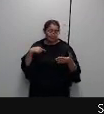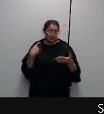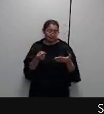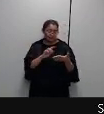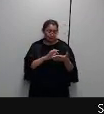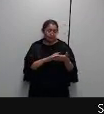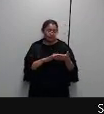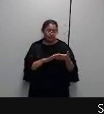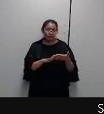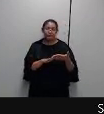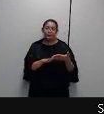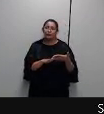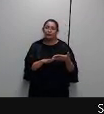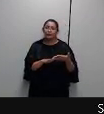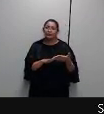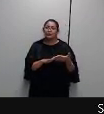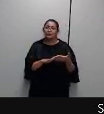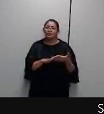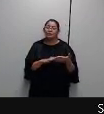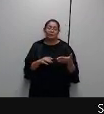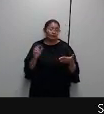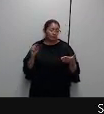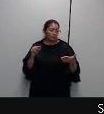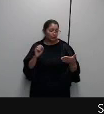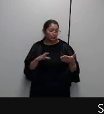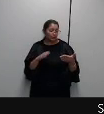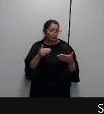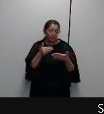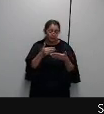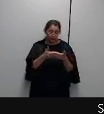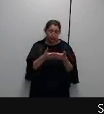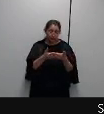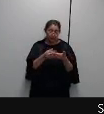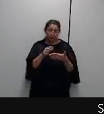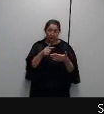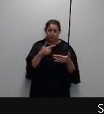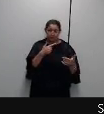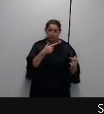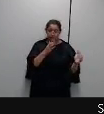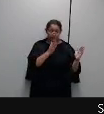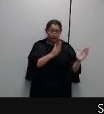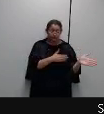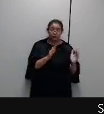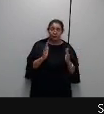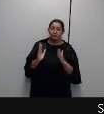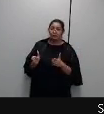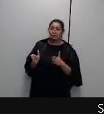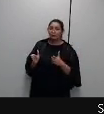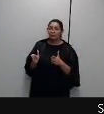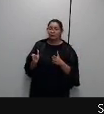e com a qual conta limpas as portas expressamente coronário